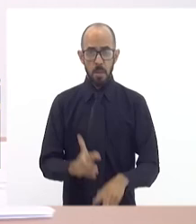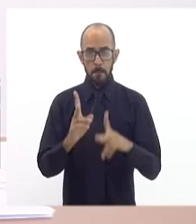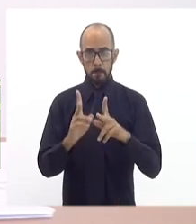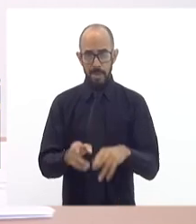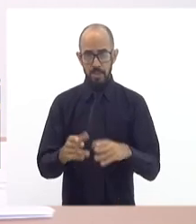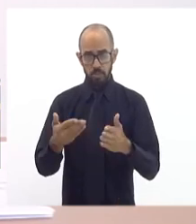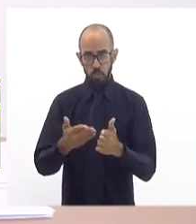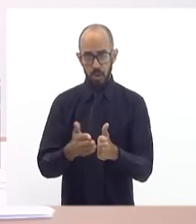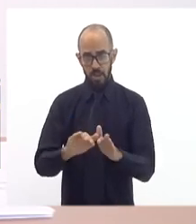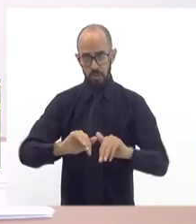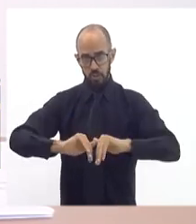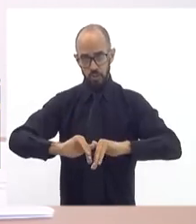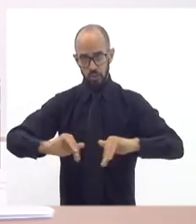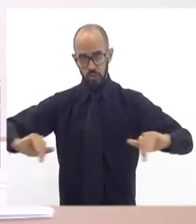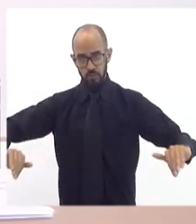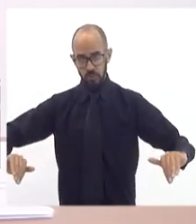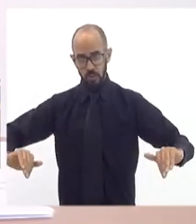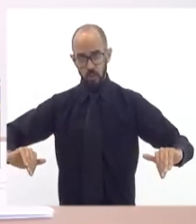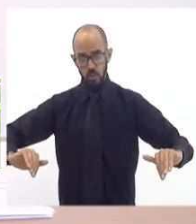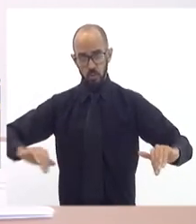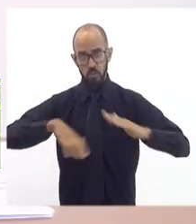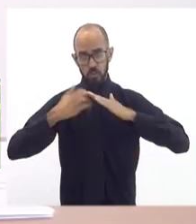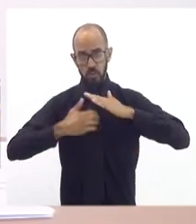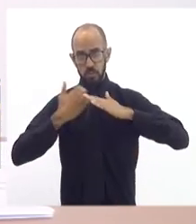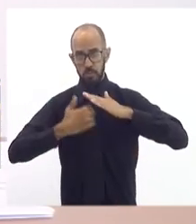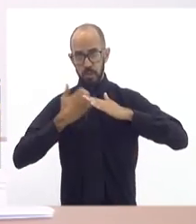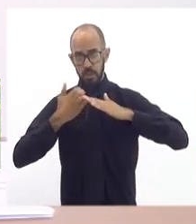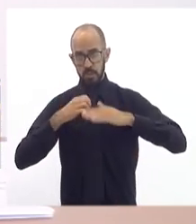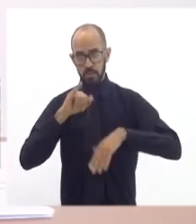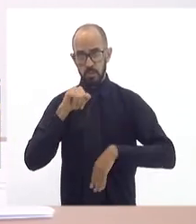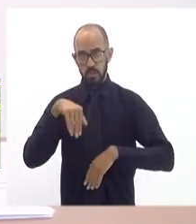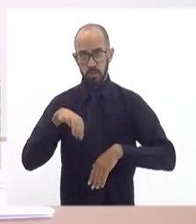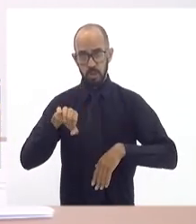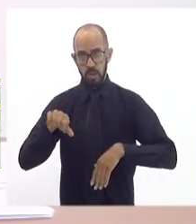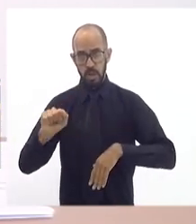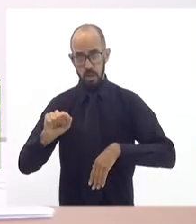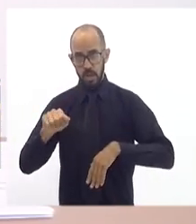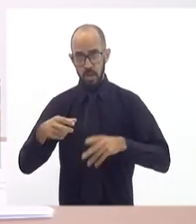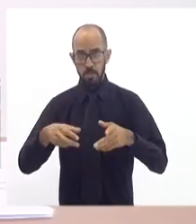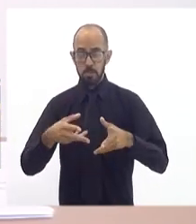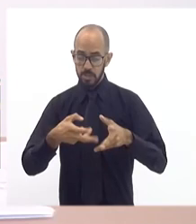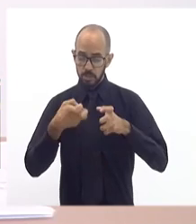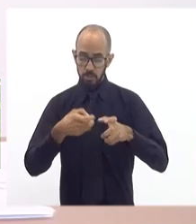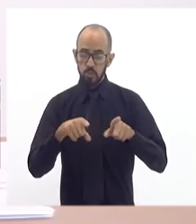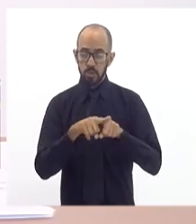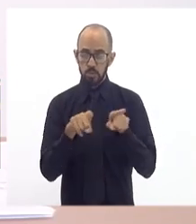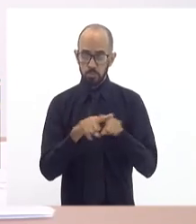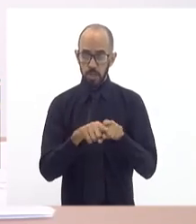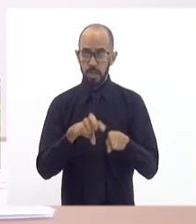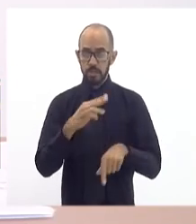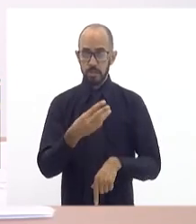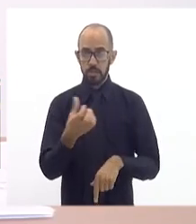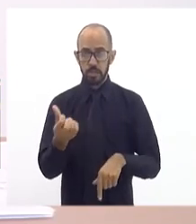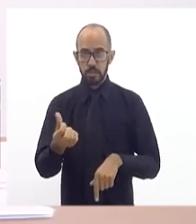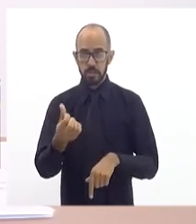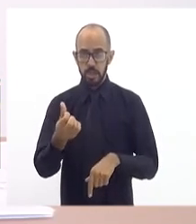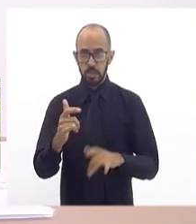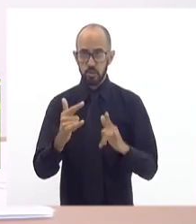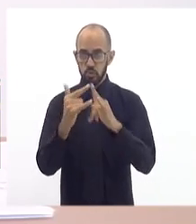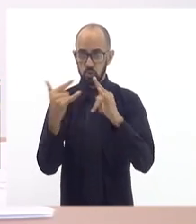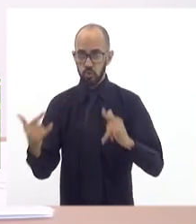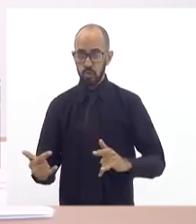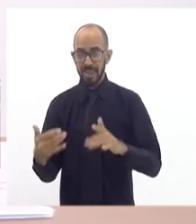divisão do empreendimento o Inea confirmou que as 36 Torres de transmissão se estendem até Itaguaí